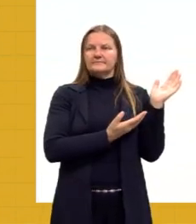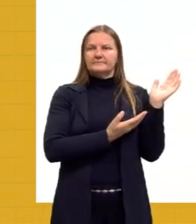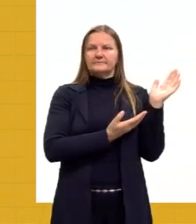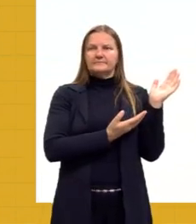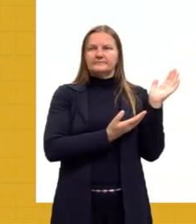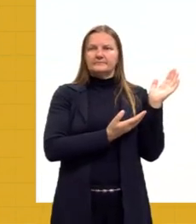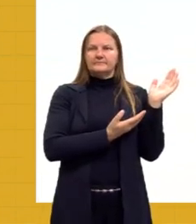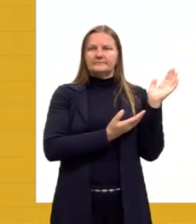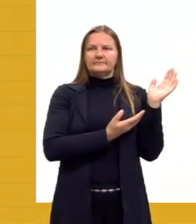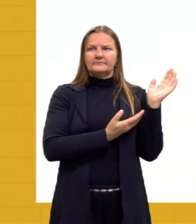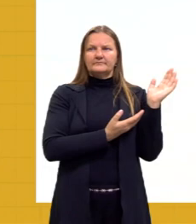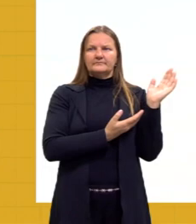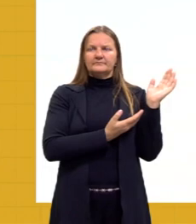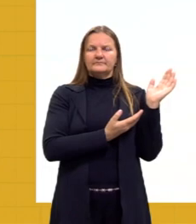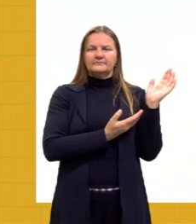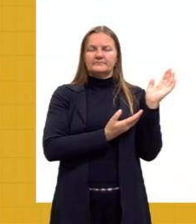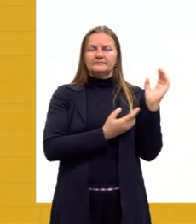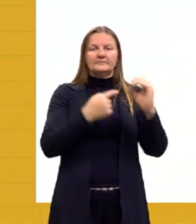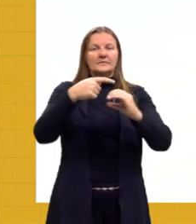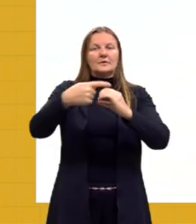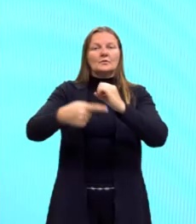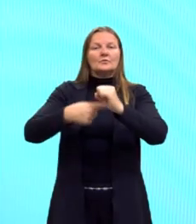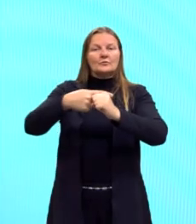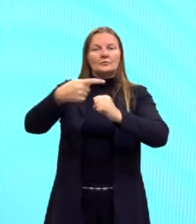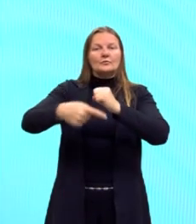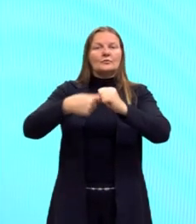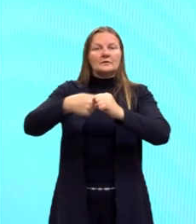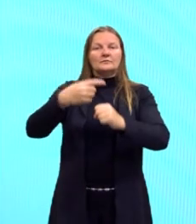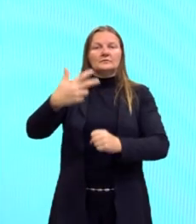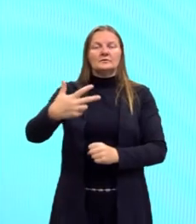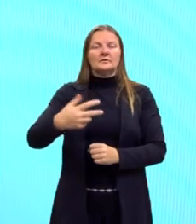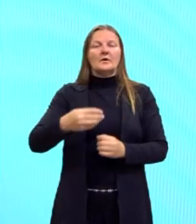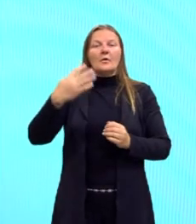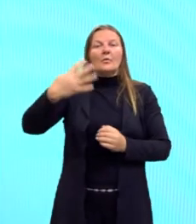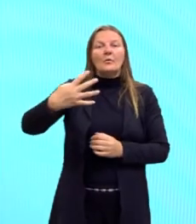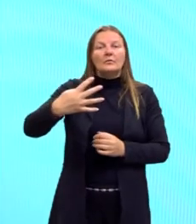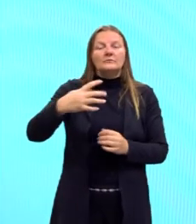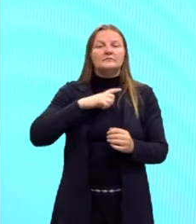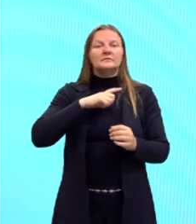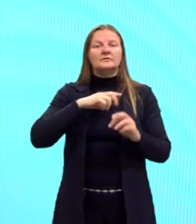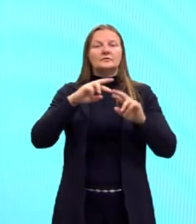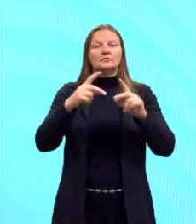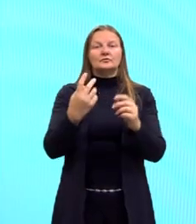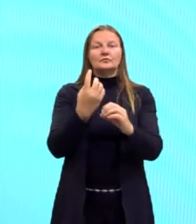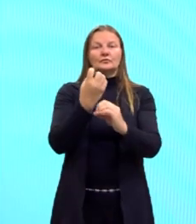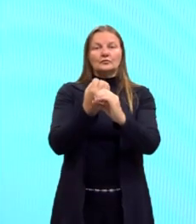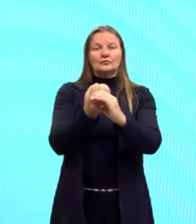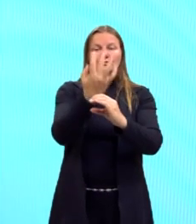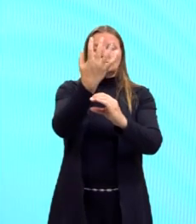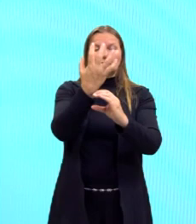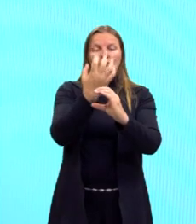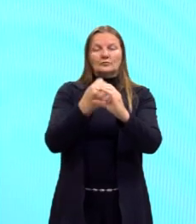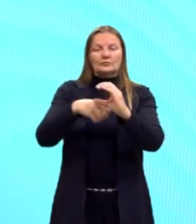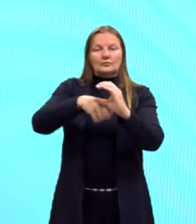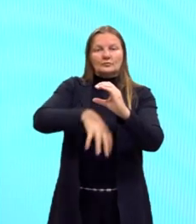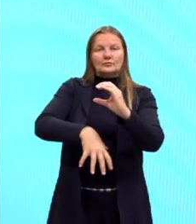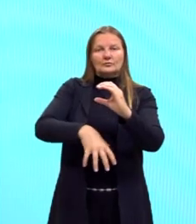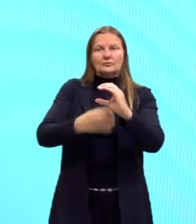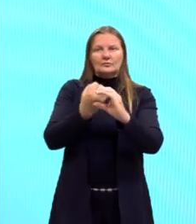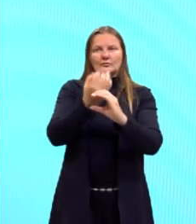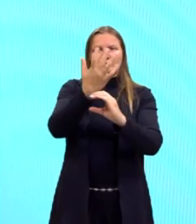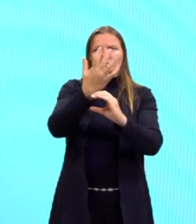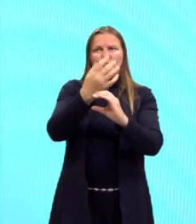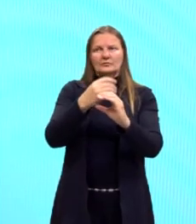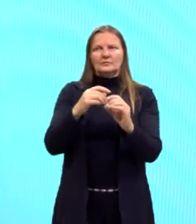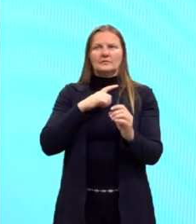um átomo outro átomo e outro átomo Este é o terciário e quaternário quando tem duas ramificações então Além